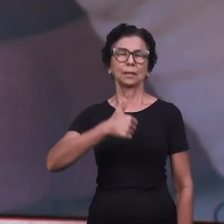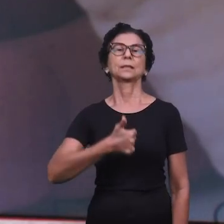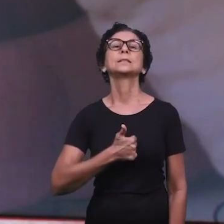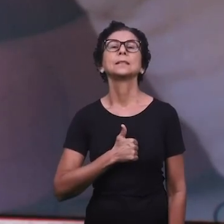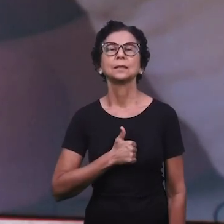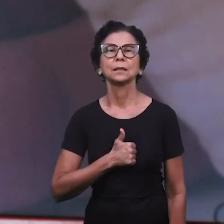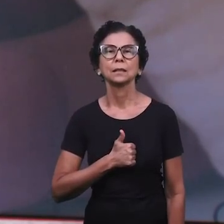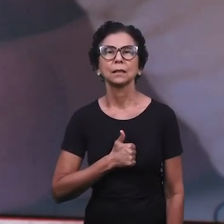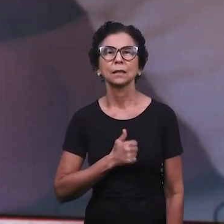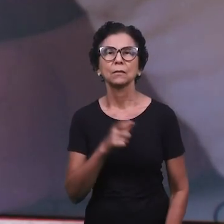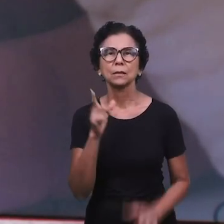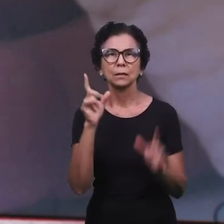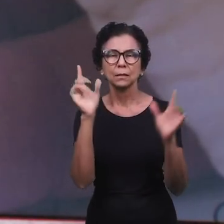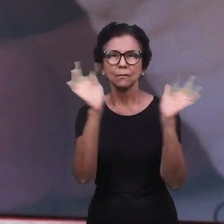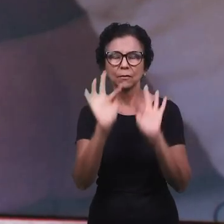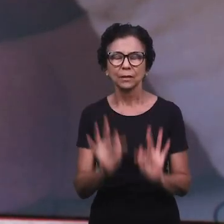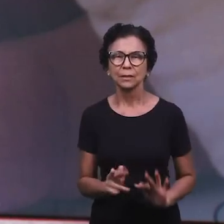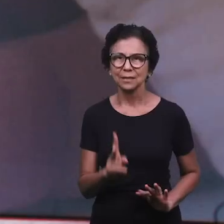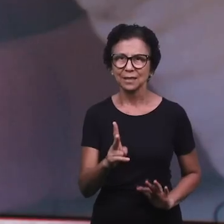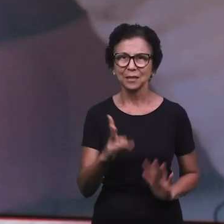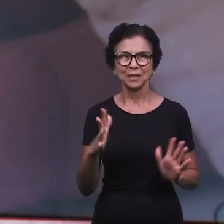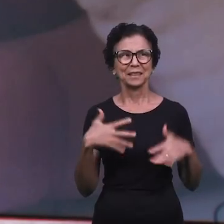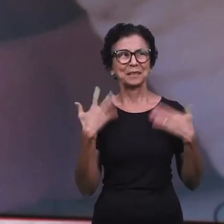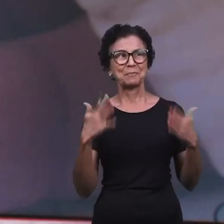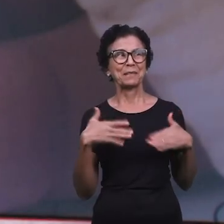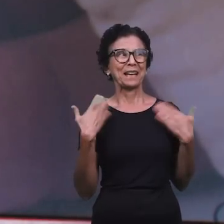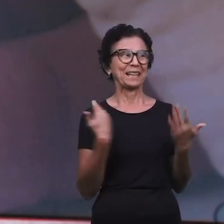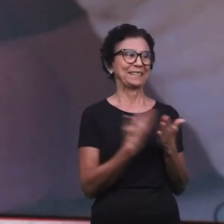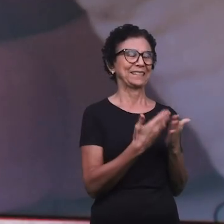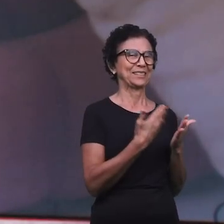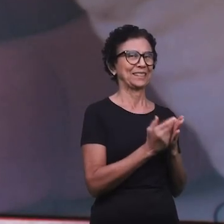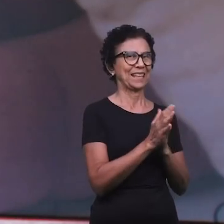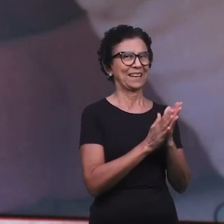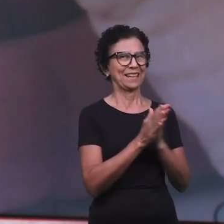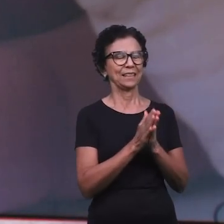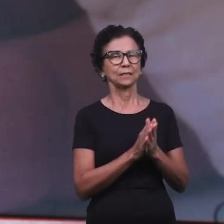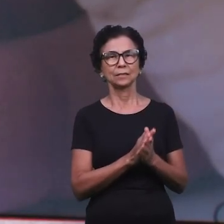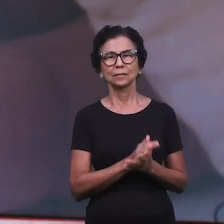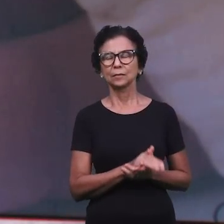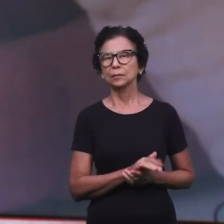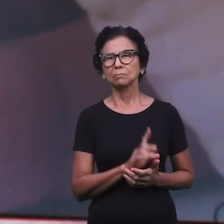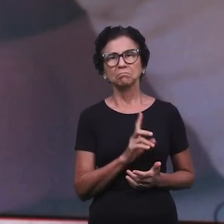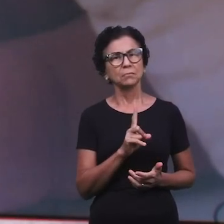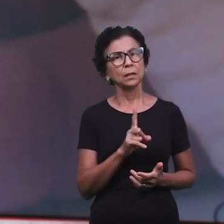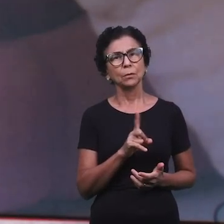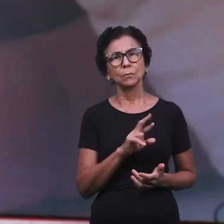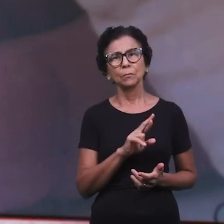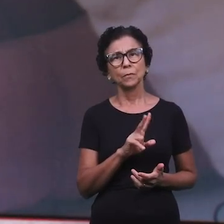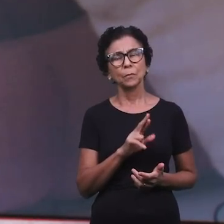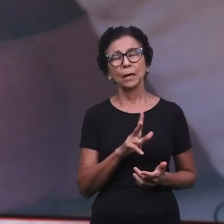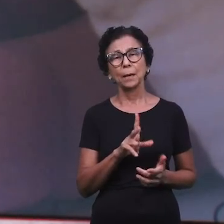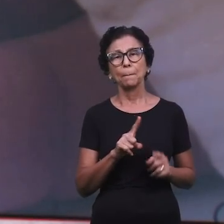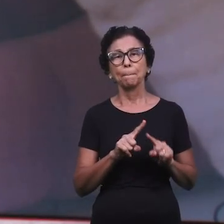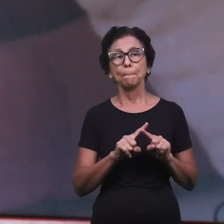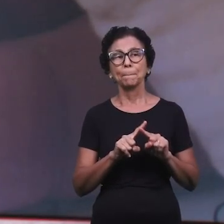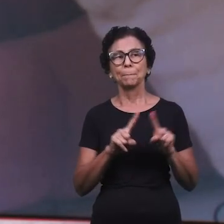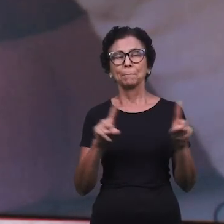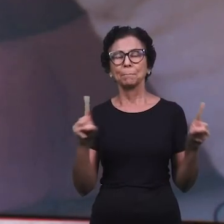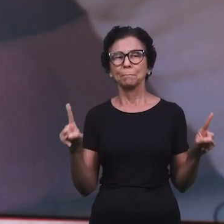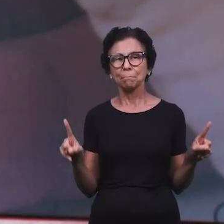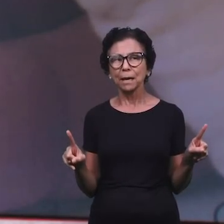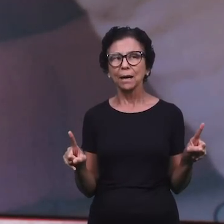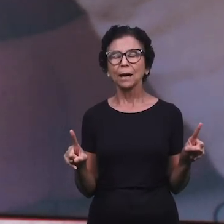vai estar sempre feliz, animado com a sessão de estudos, na maioria das vezes isso não vai acontecer, mas você tem ali, ó, tem